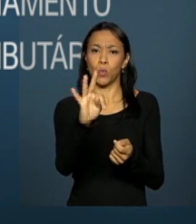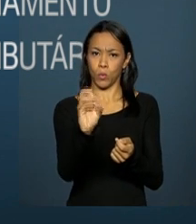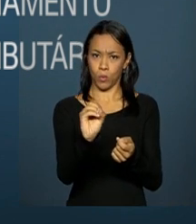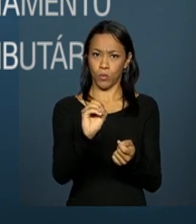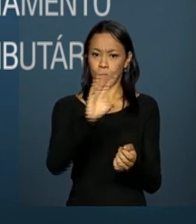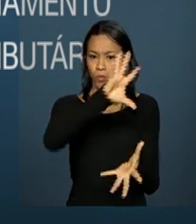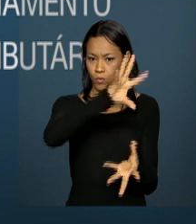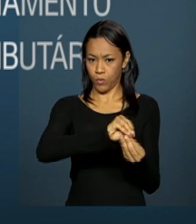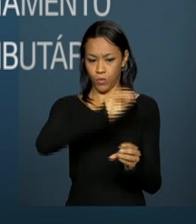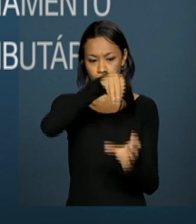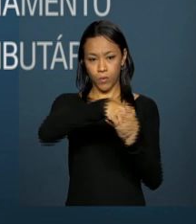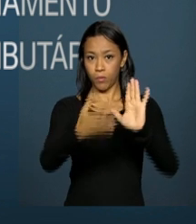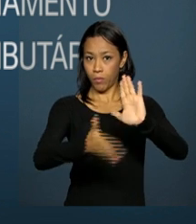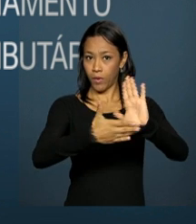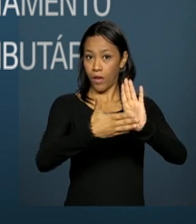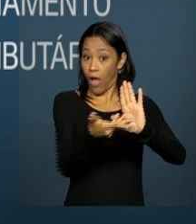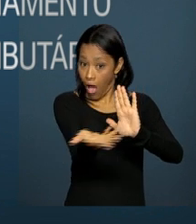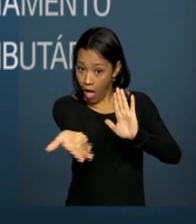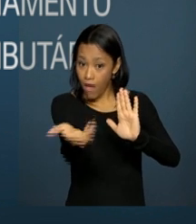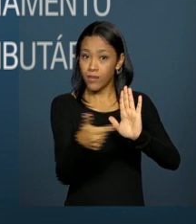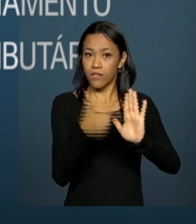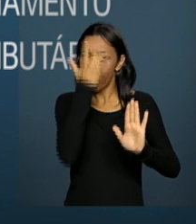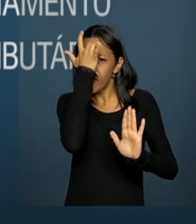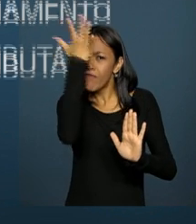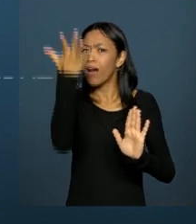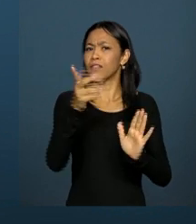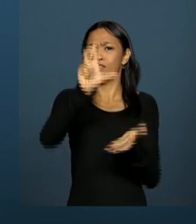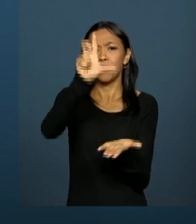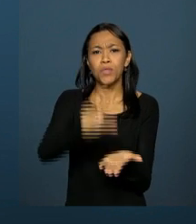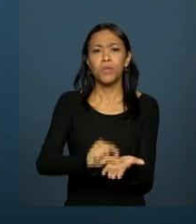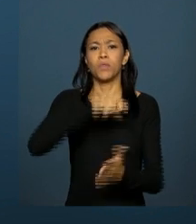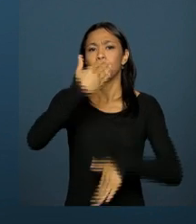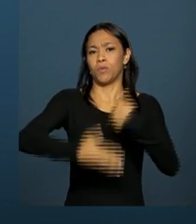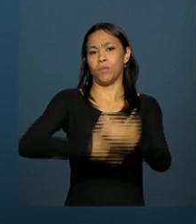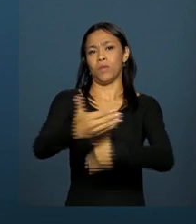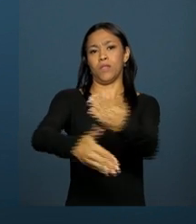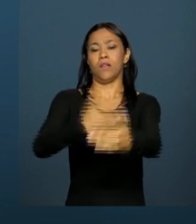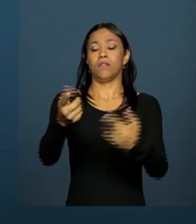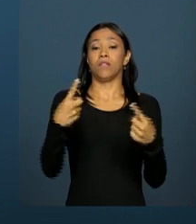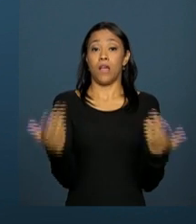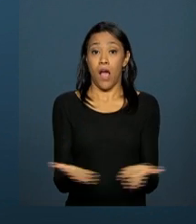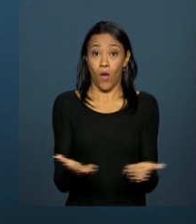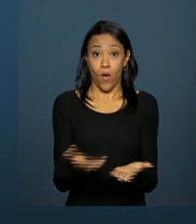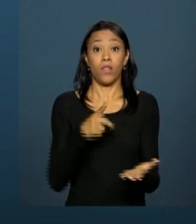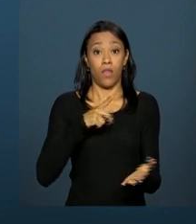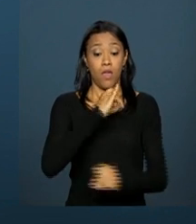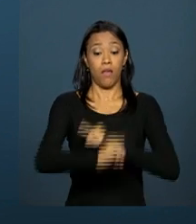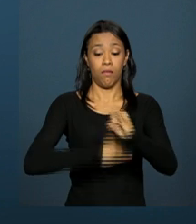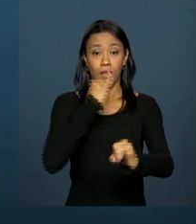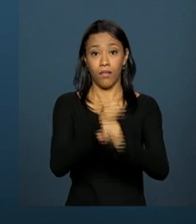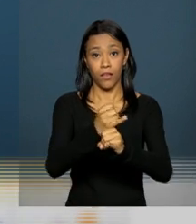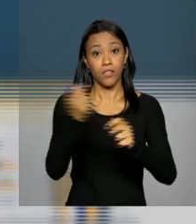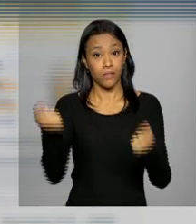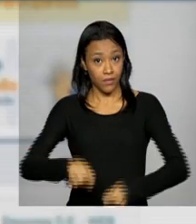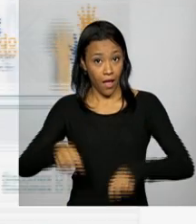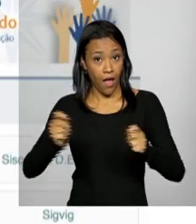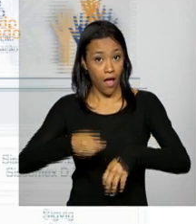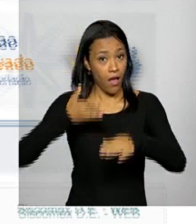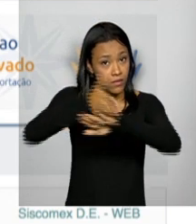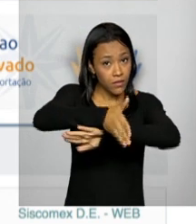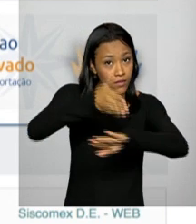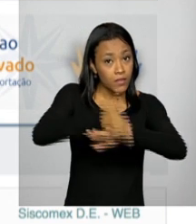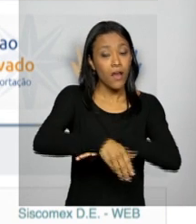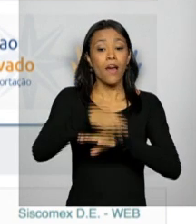lugar e des Izar os processos com o portal único do Comércio Exterior o governo reuniu no mesmo site